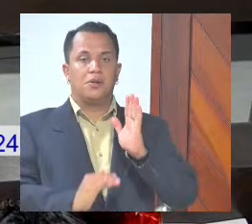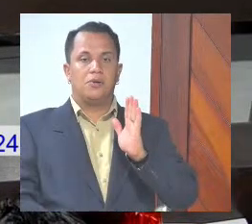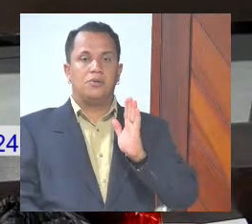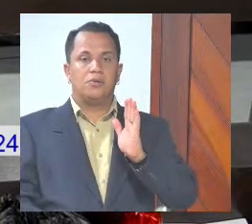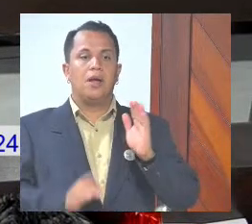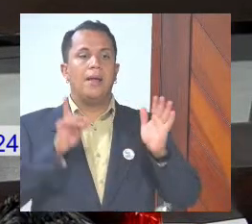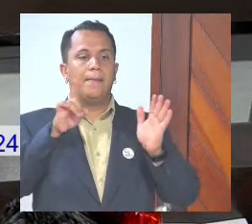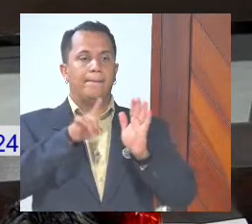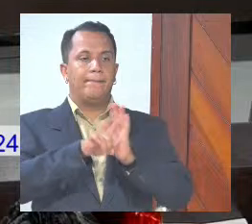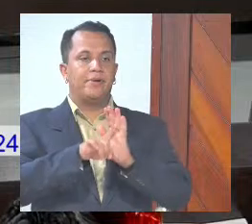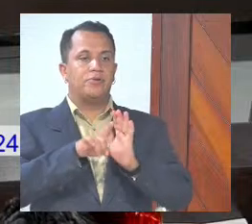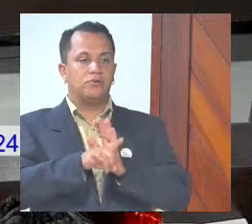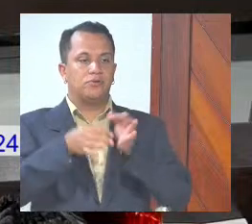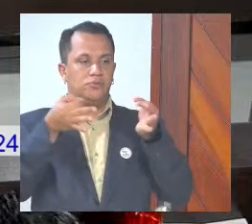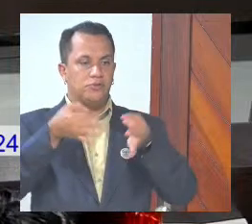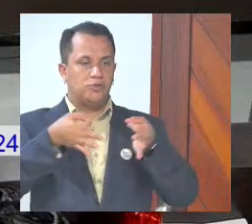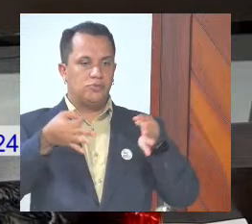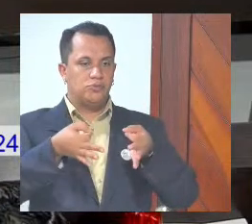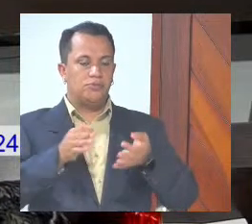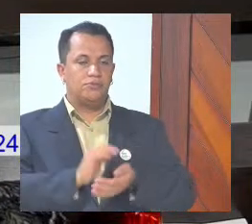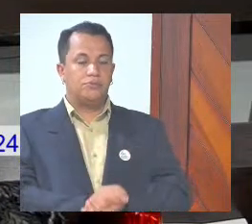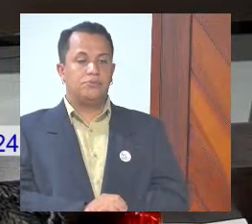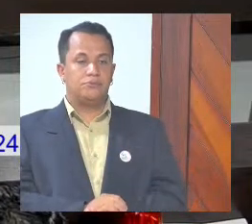dos senhores, senhoras vereadoras.